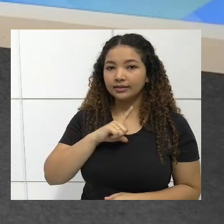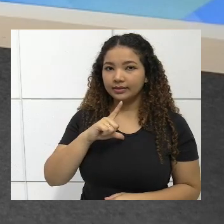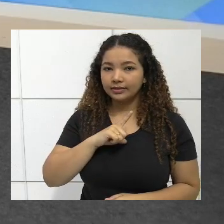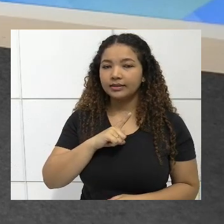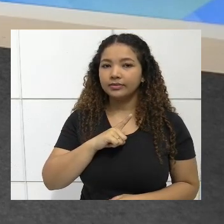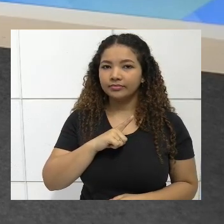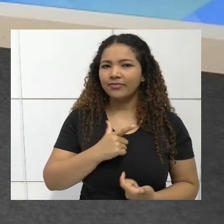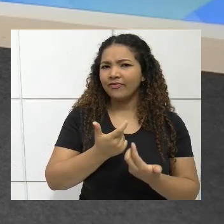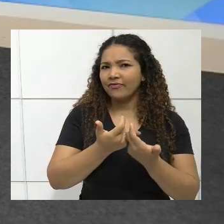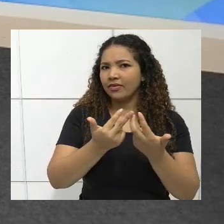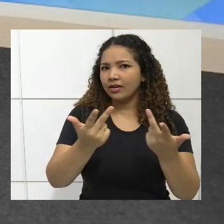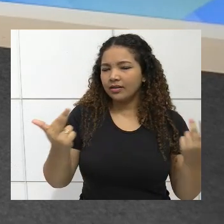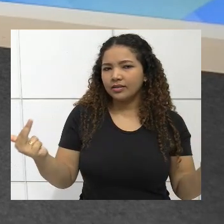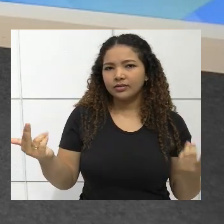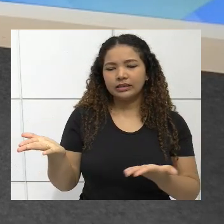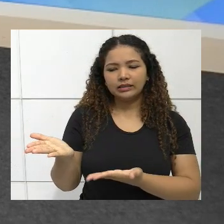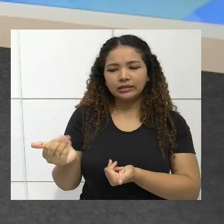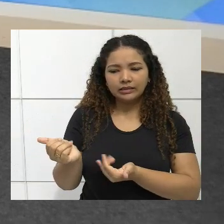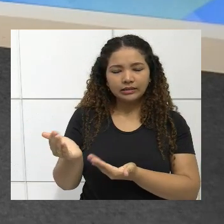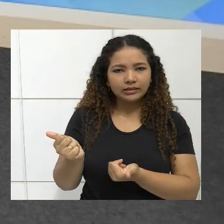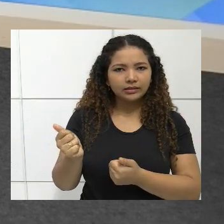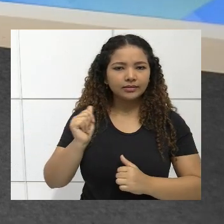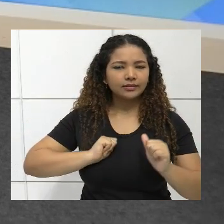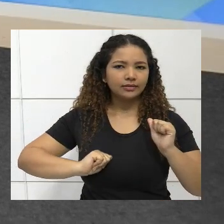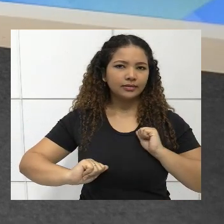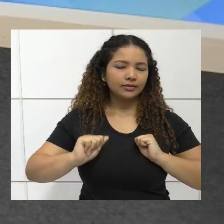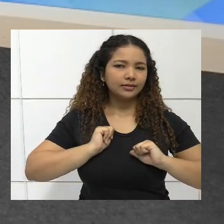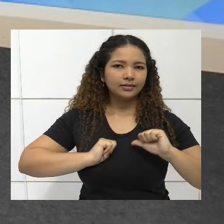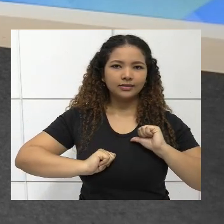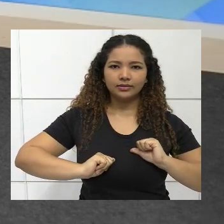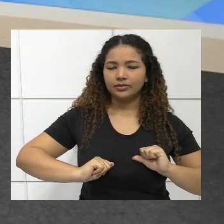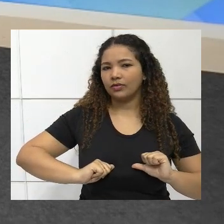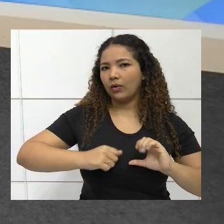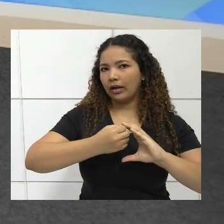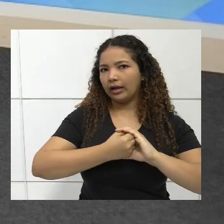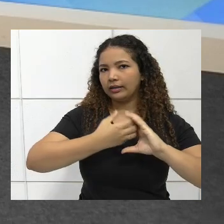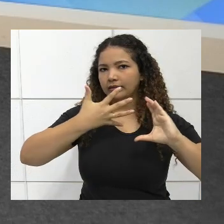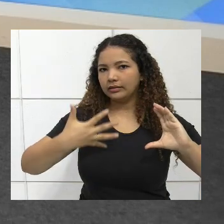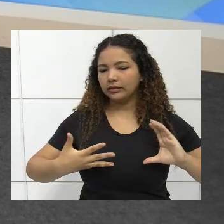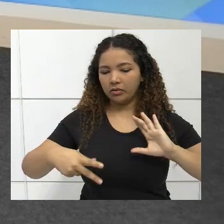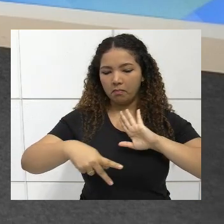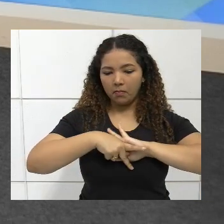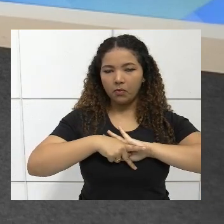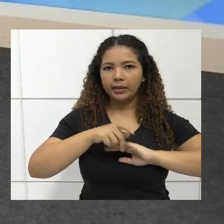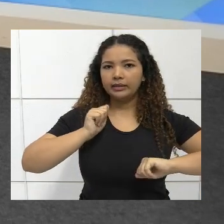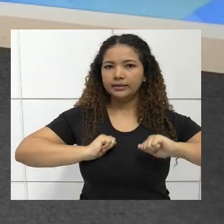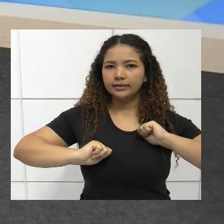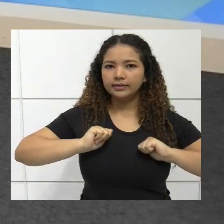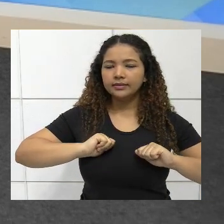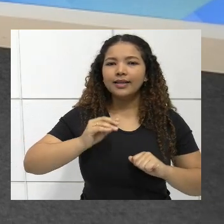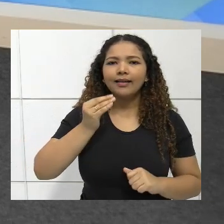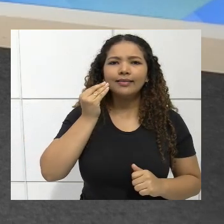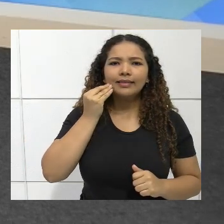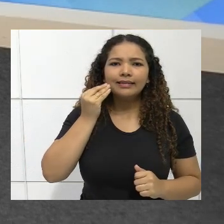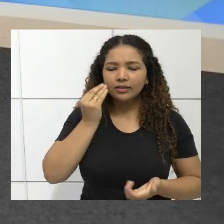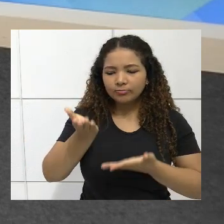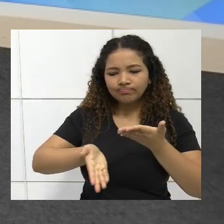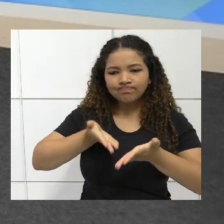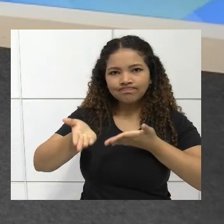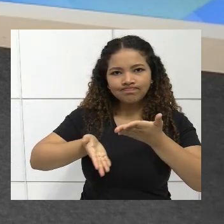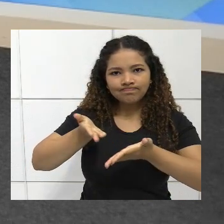de adolescentes em quadro ansioso, com características de ansiedade, né, que a gente está tentando tratar na